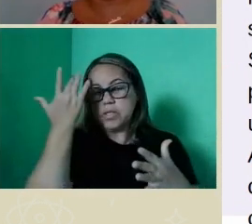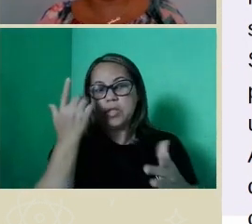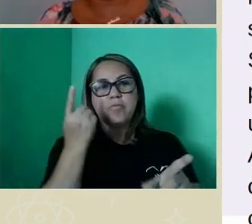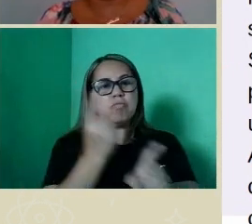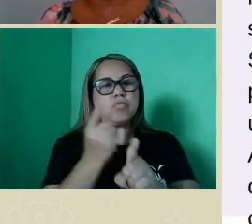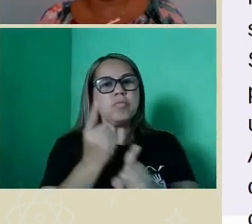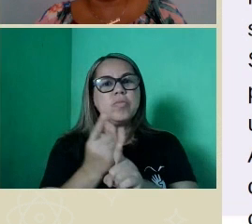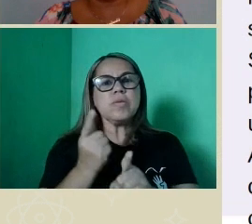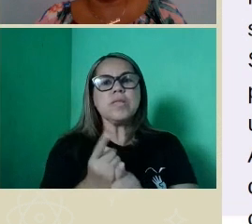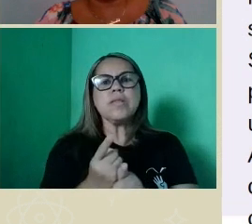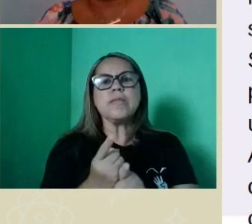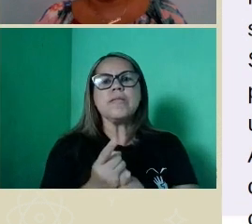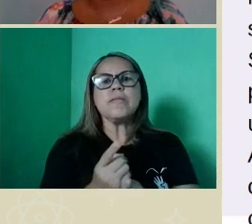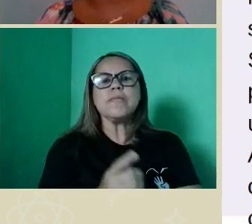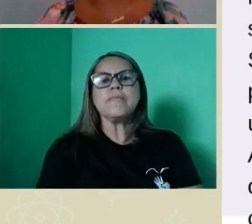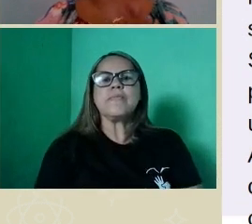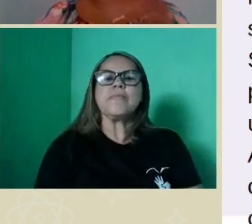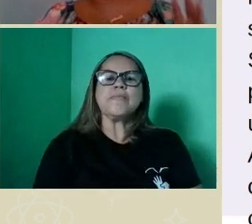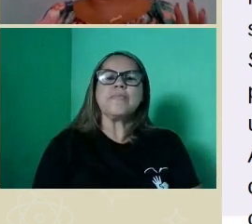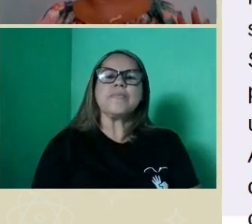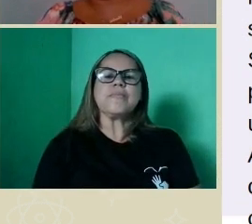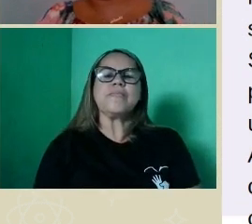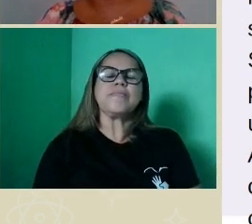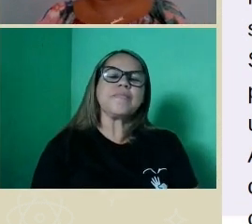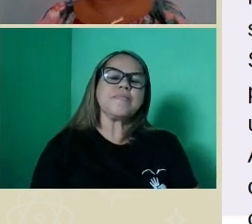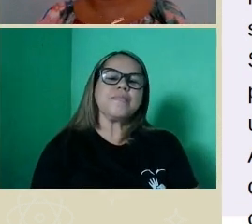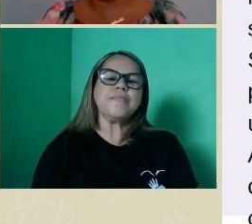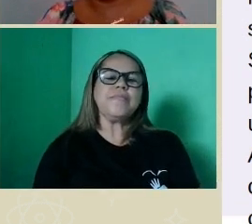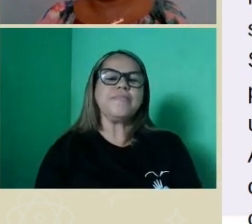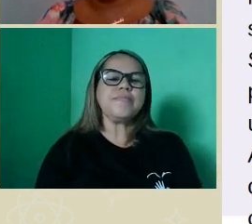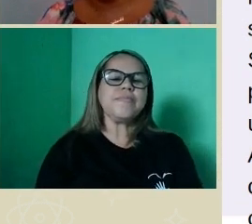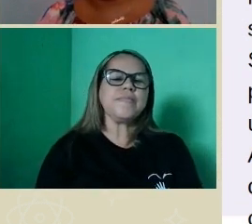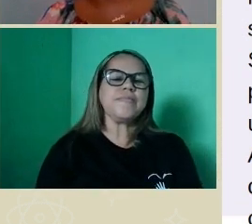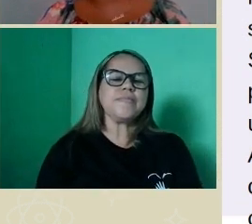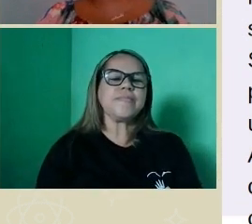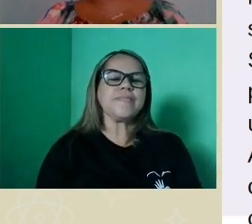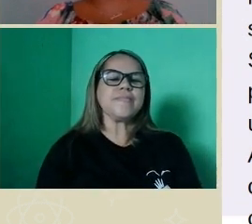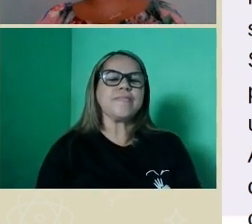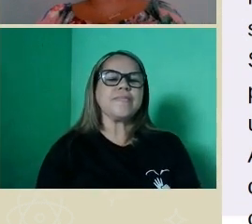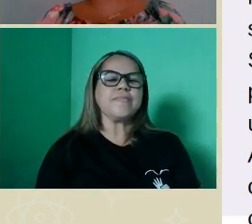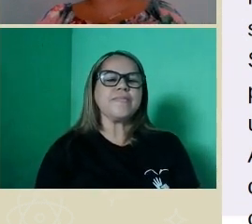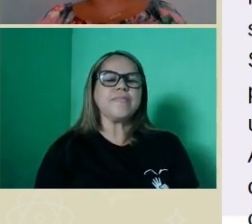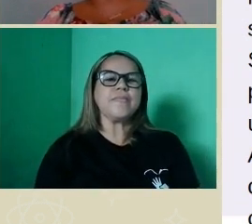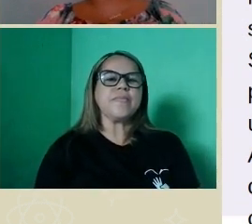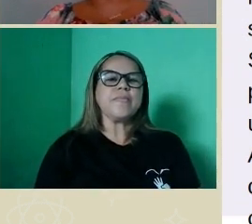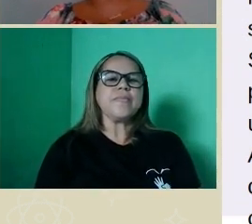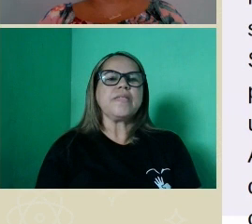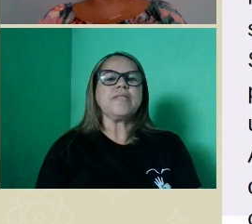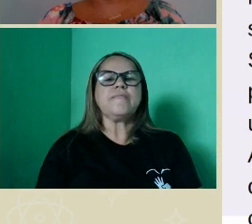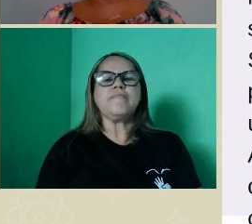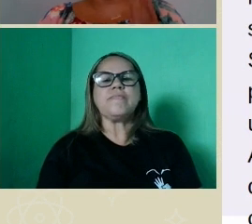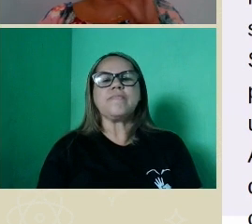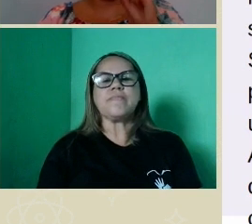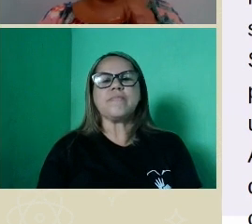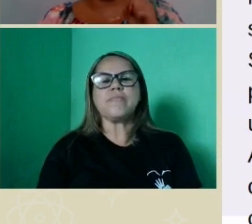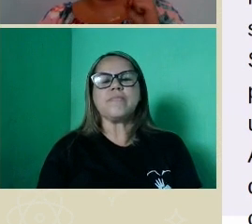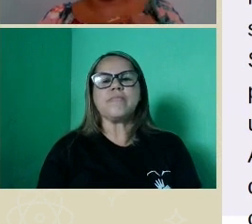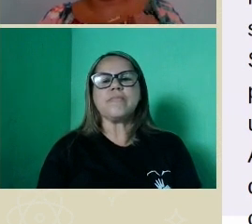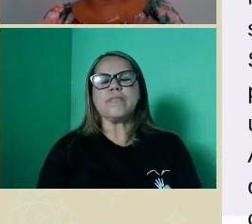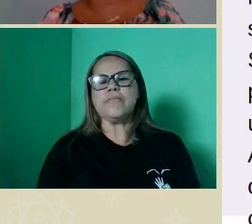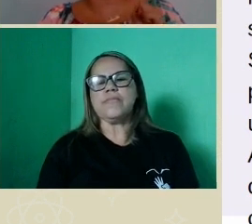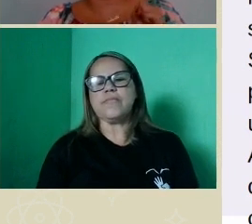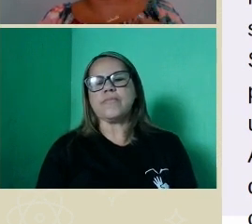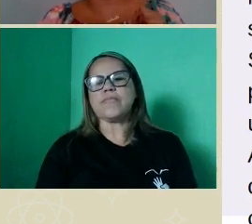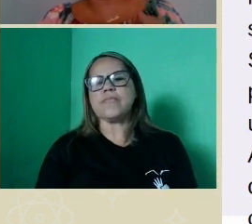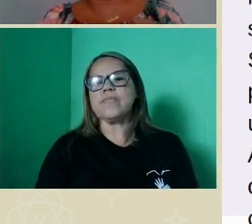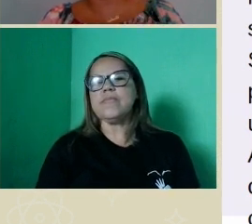conspirações anti-vacunas que circulam nas redes sociais podem ser rastreadas até um punhado de